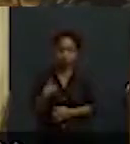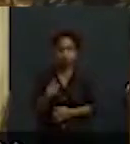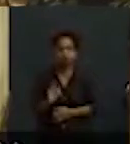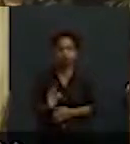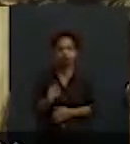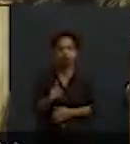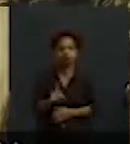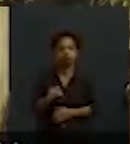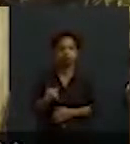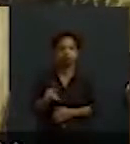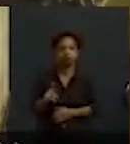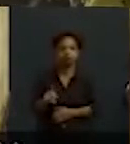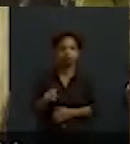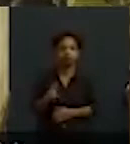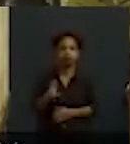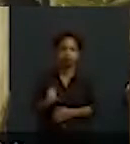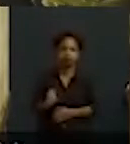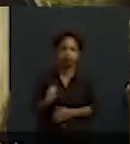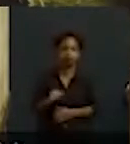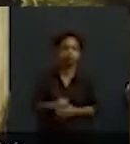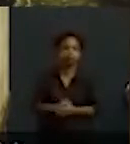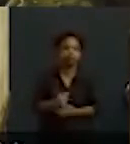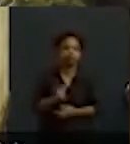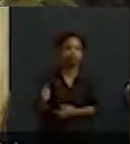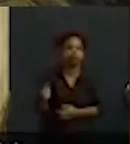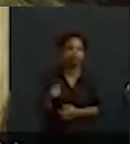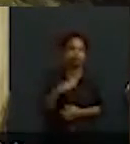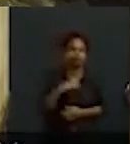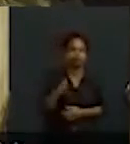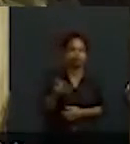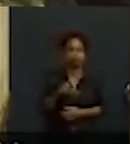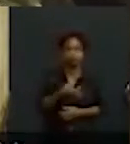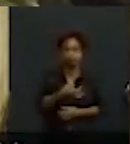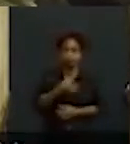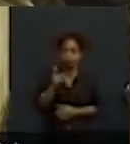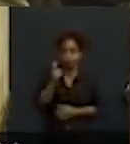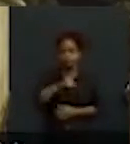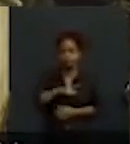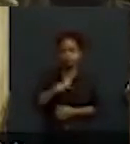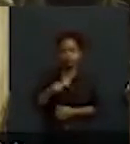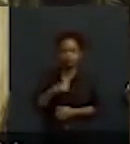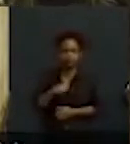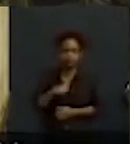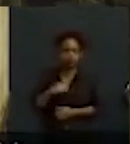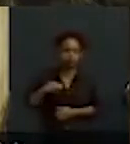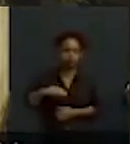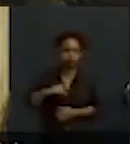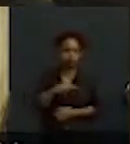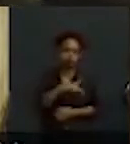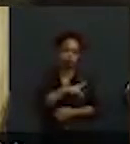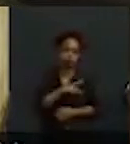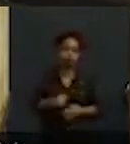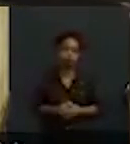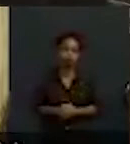Filippone Farrulla Júnior, para receber o colar do mérito do Ministério